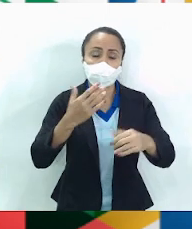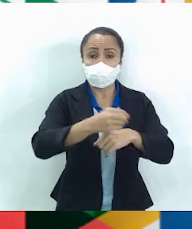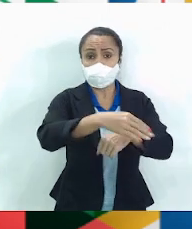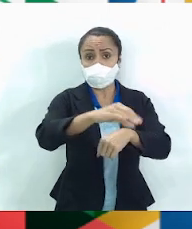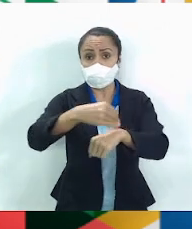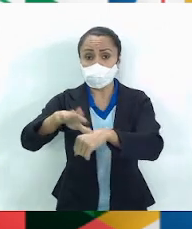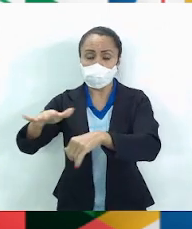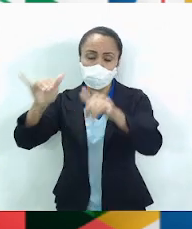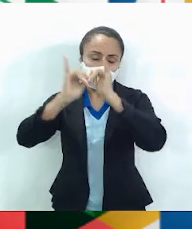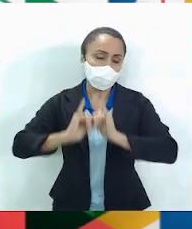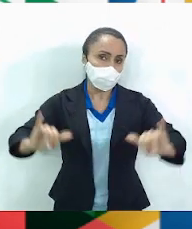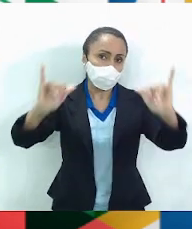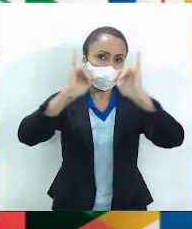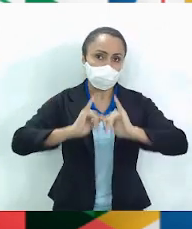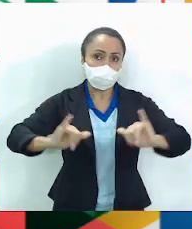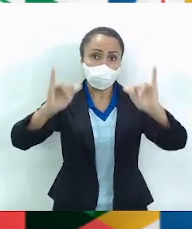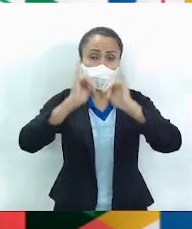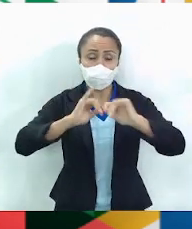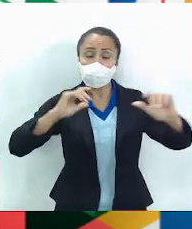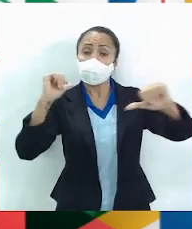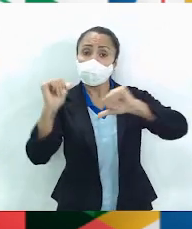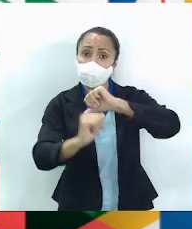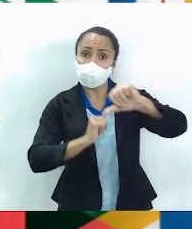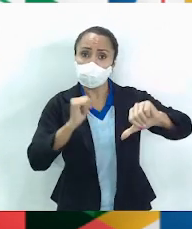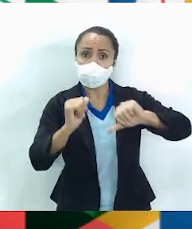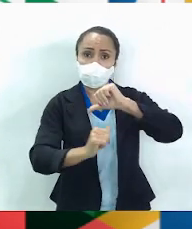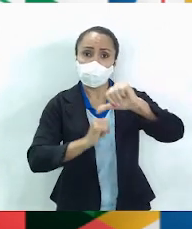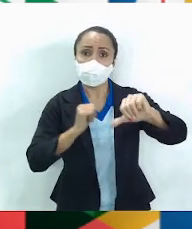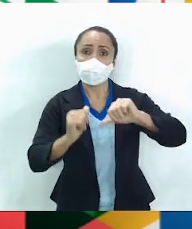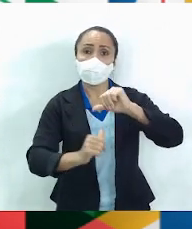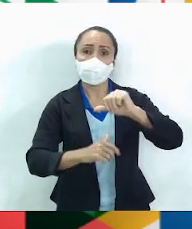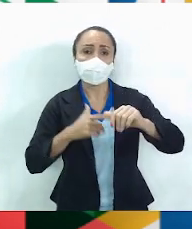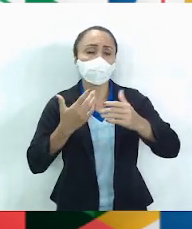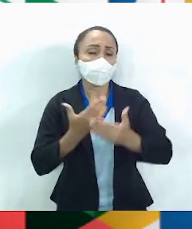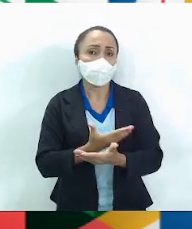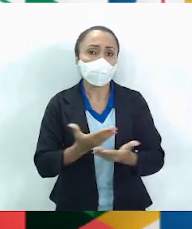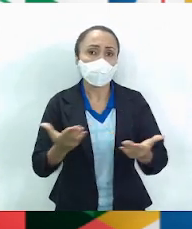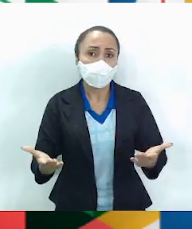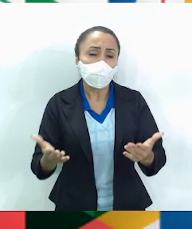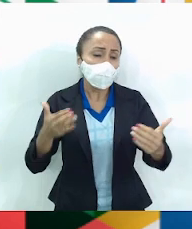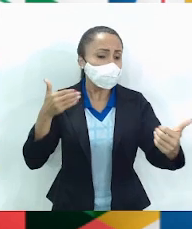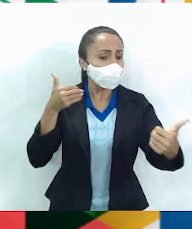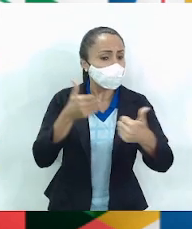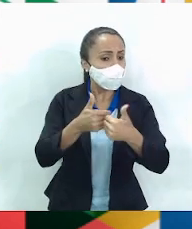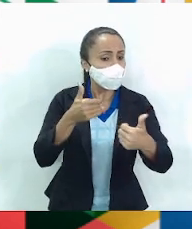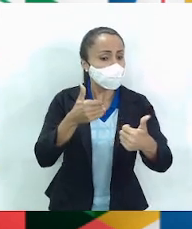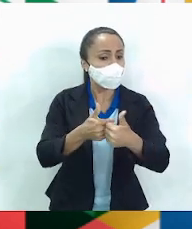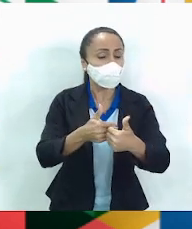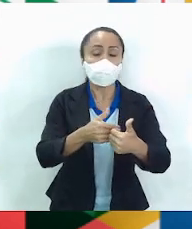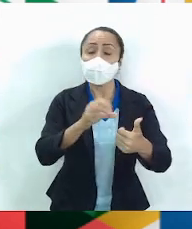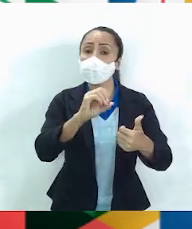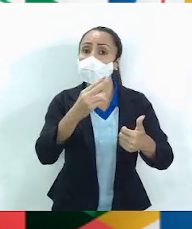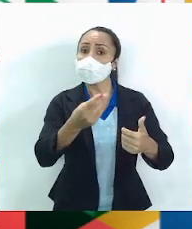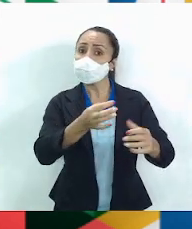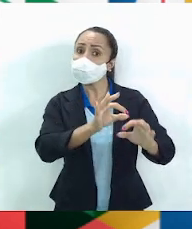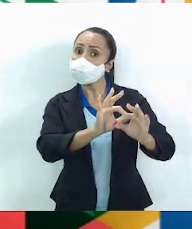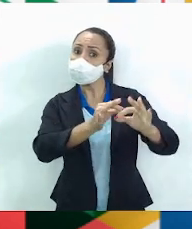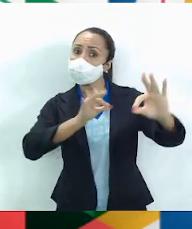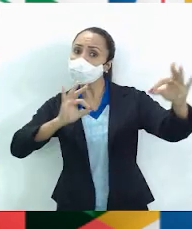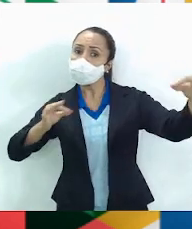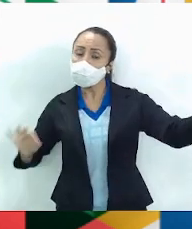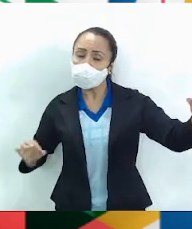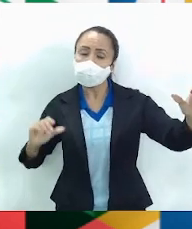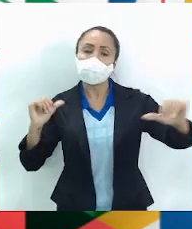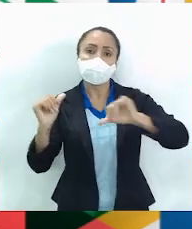da informação e modificou as noções de próximo e distante. Essas